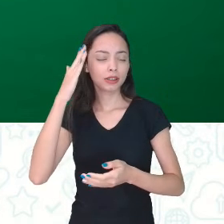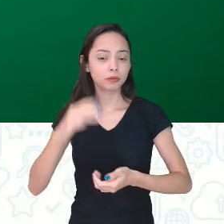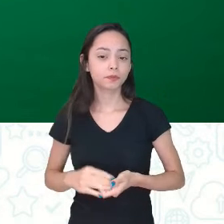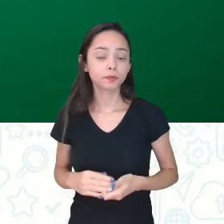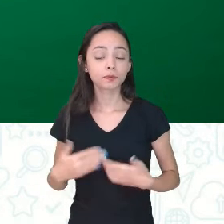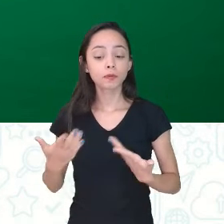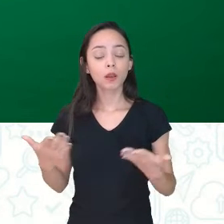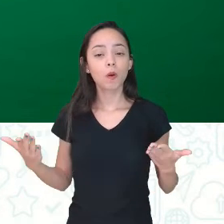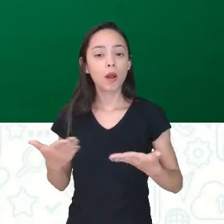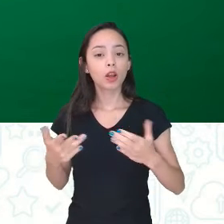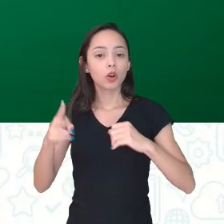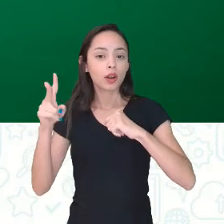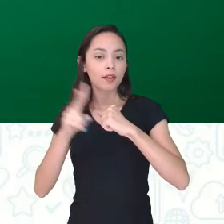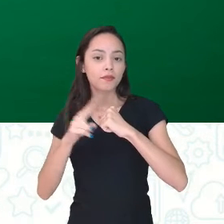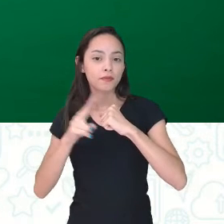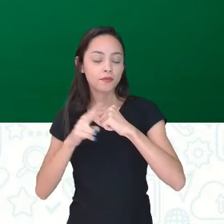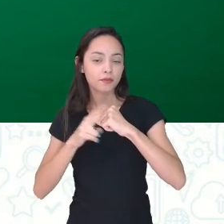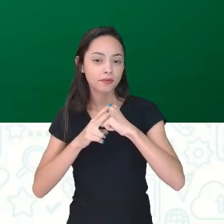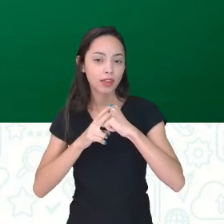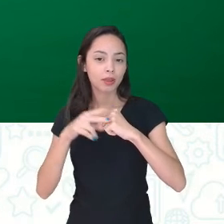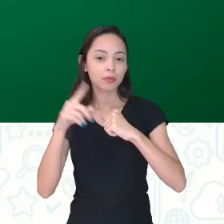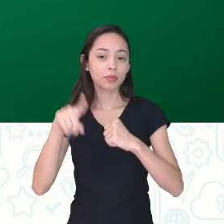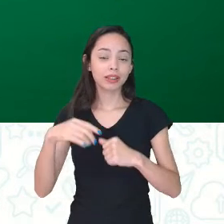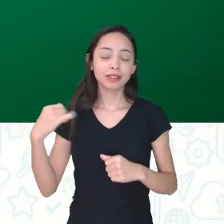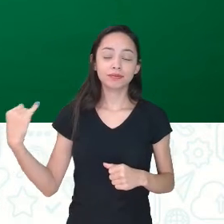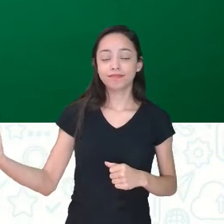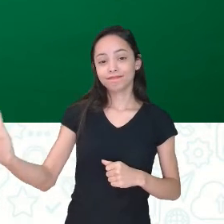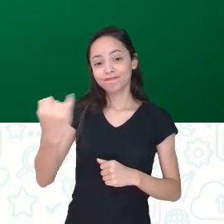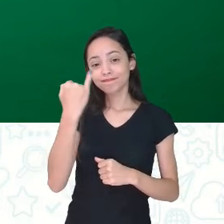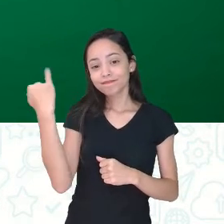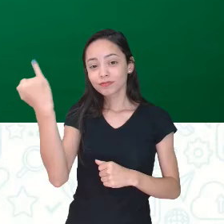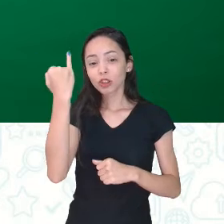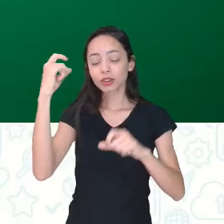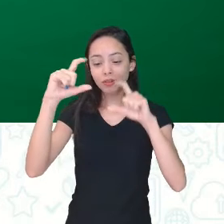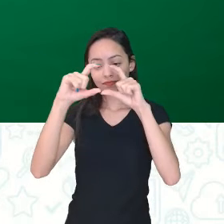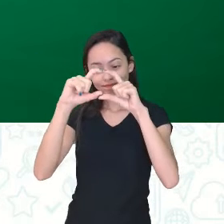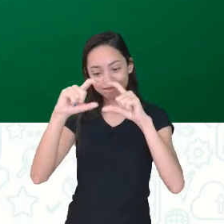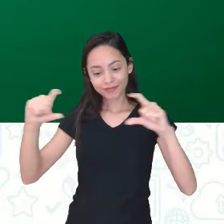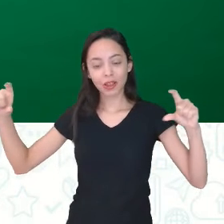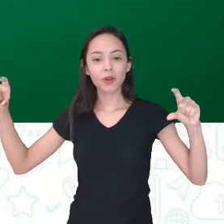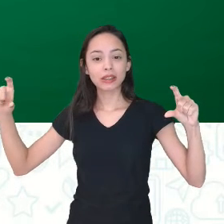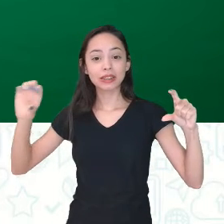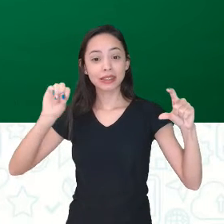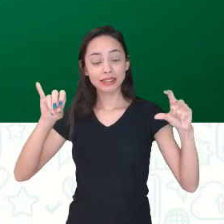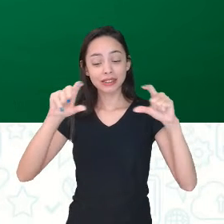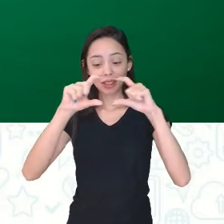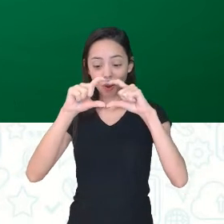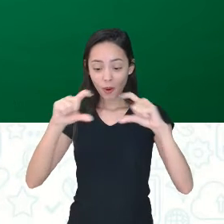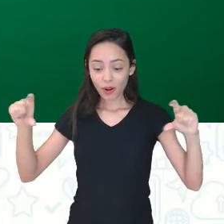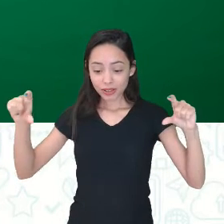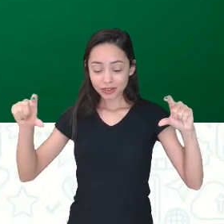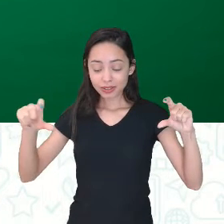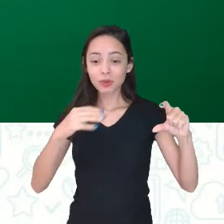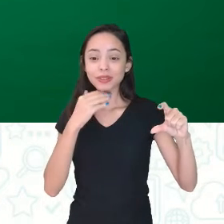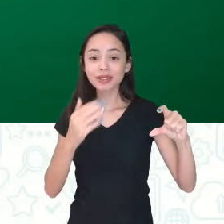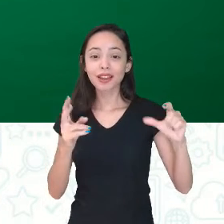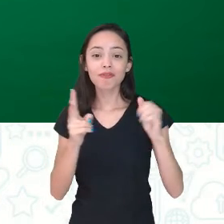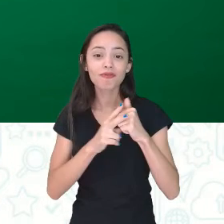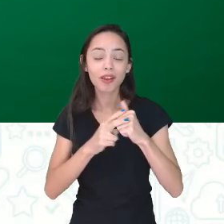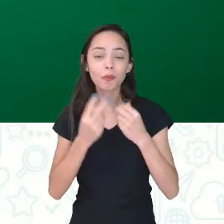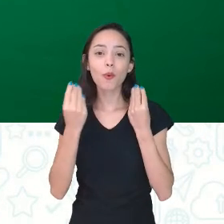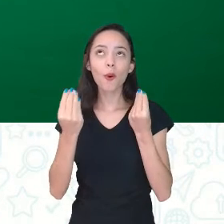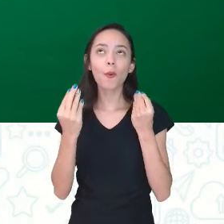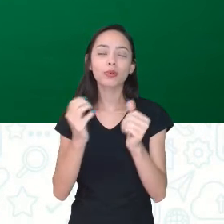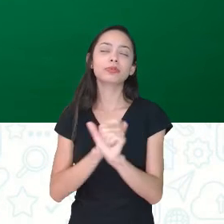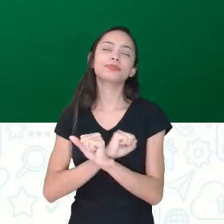que são essenciais para as orações. Só temos orações se temos verbo. E se não temos